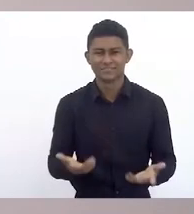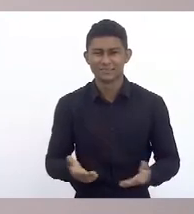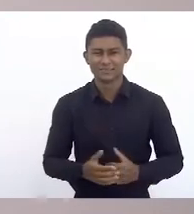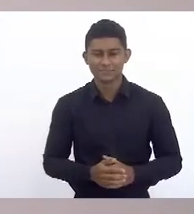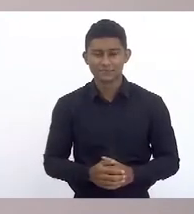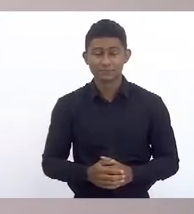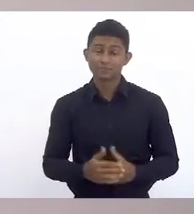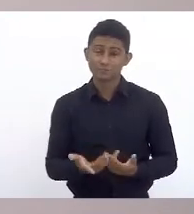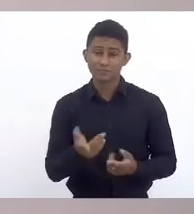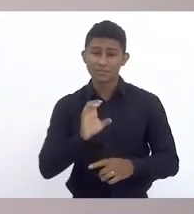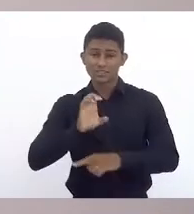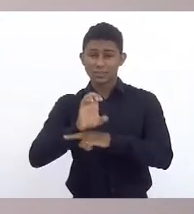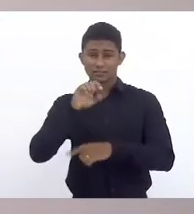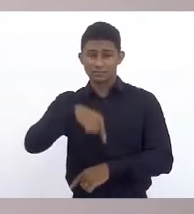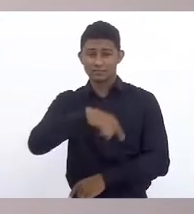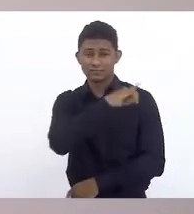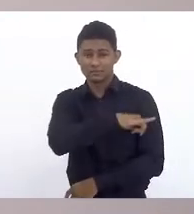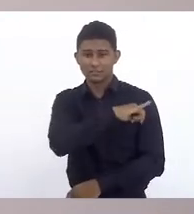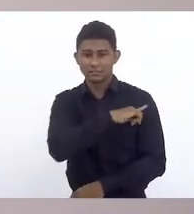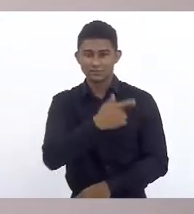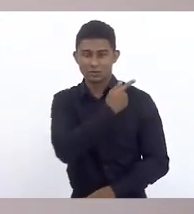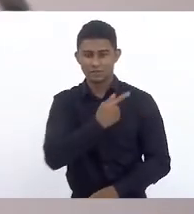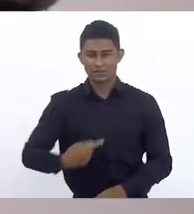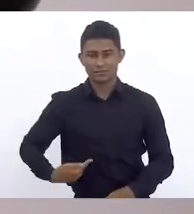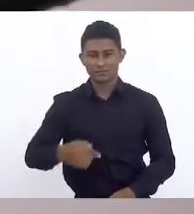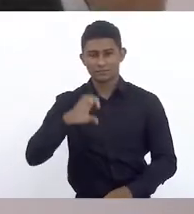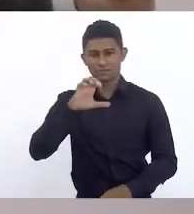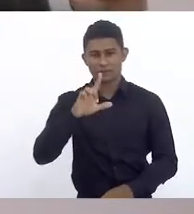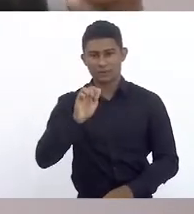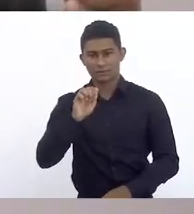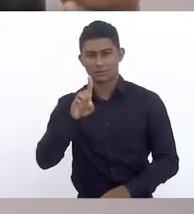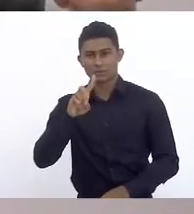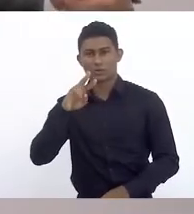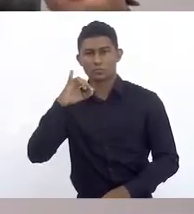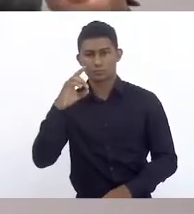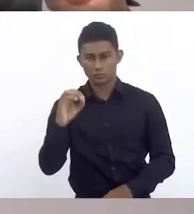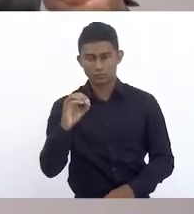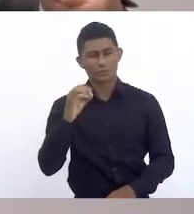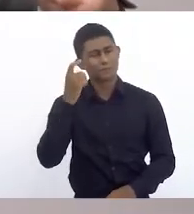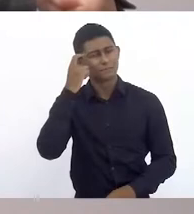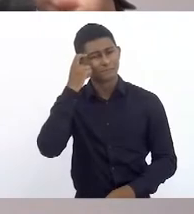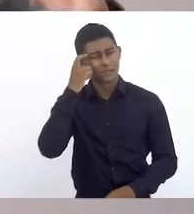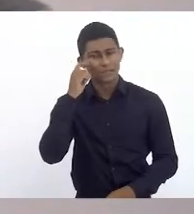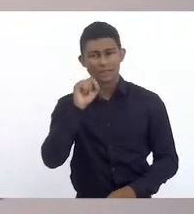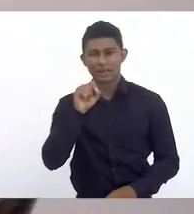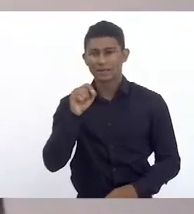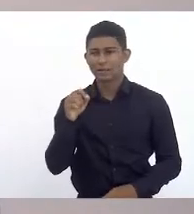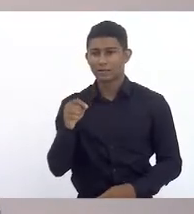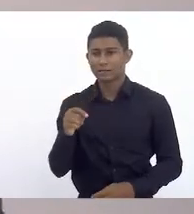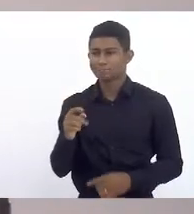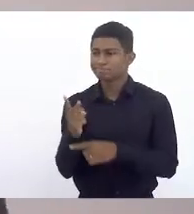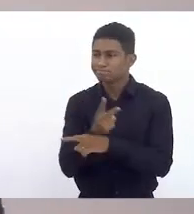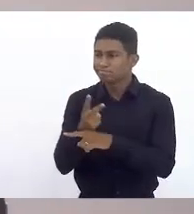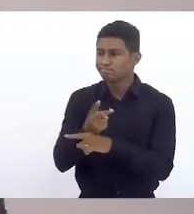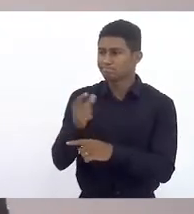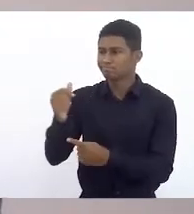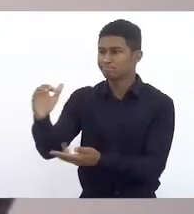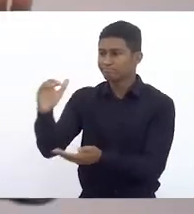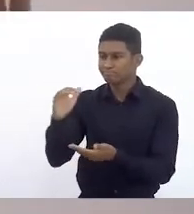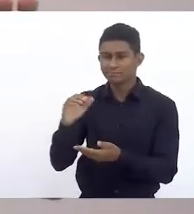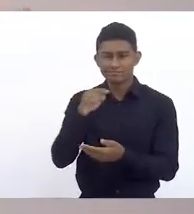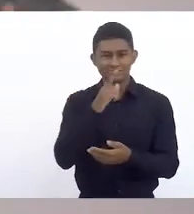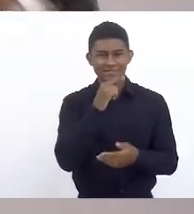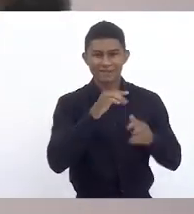O estado do Rio de Janeiro, o governador Cláudio Castro, se tiver que buscar um investimento para despoluição da Baía de